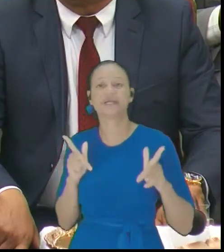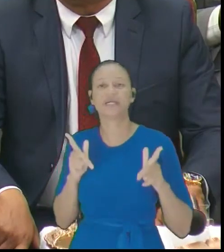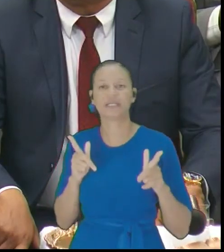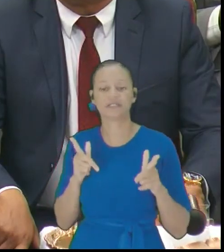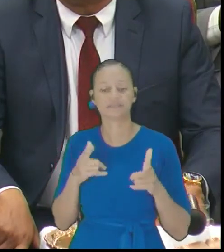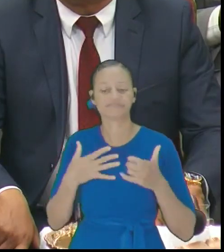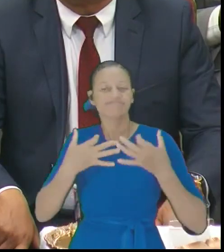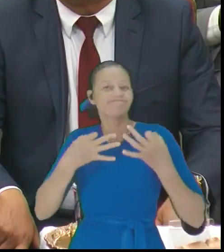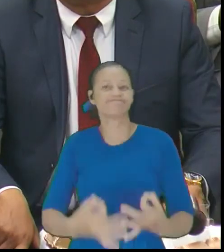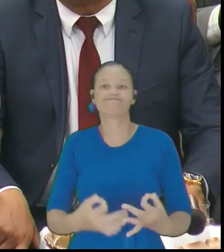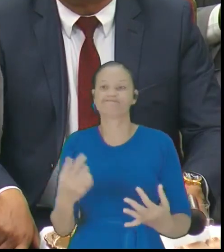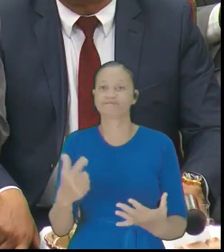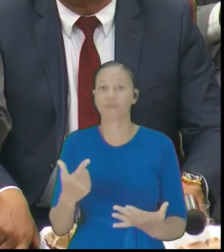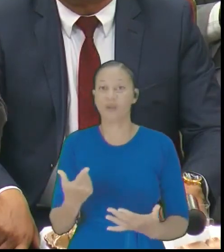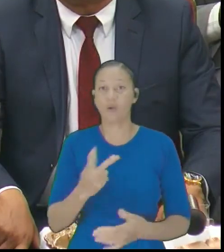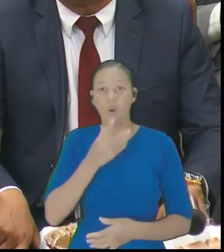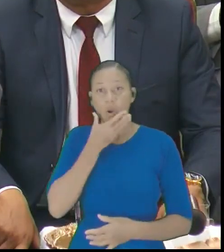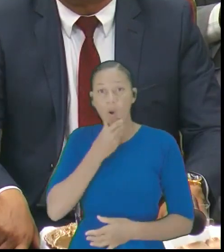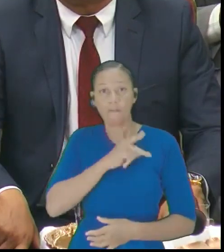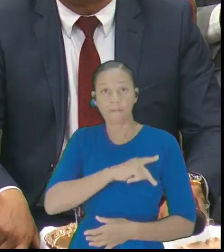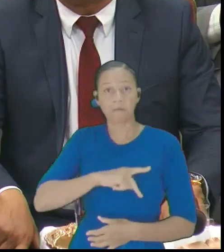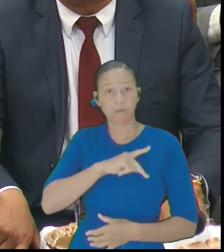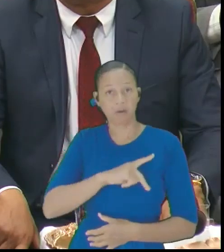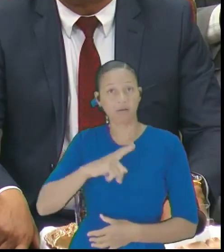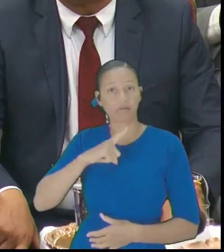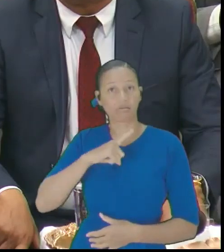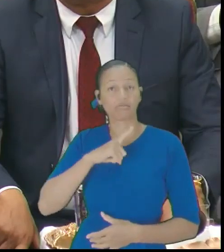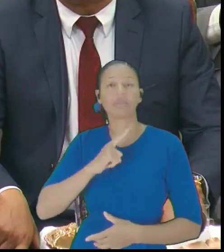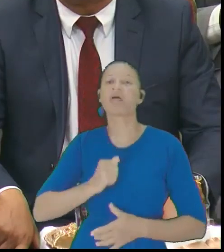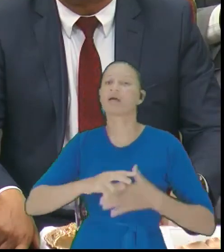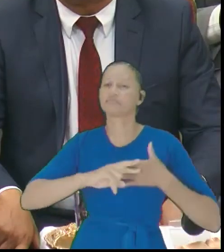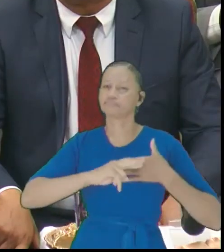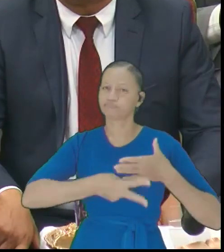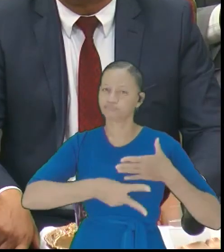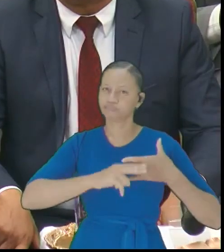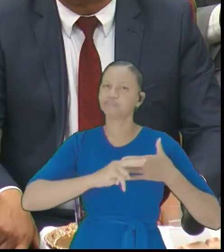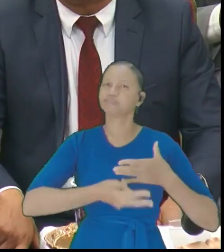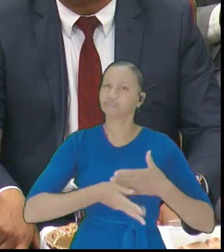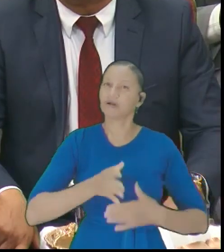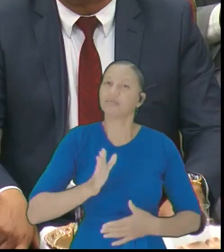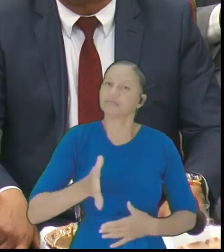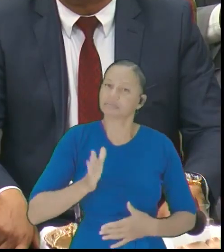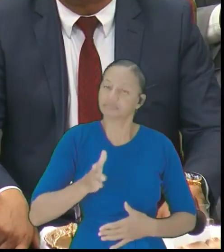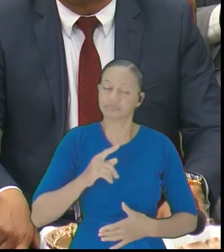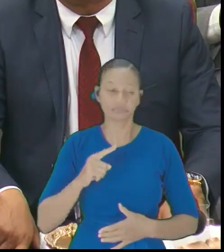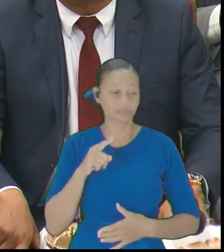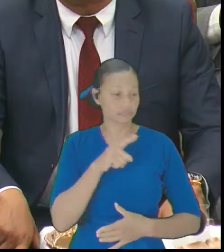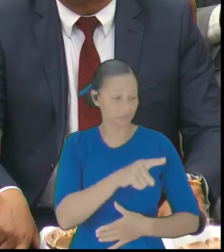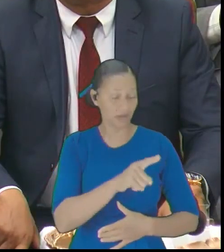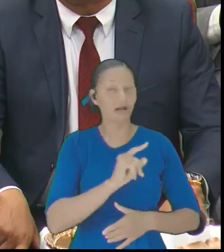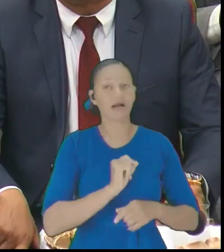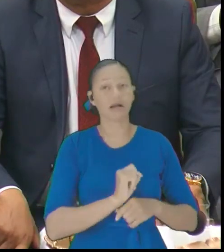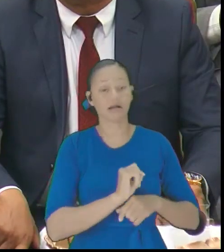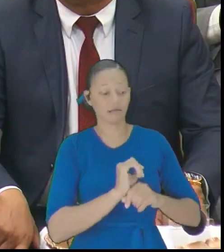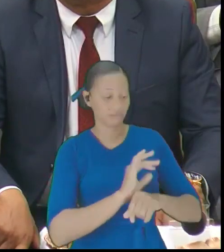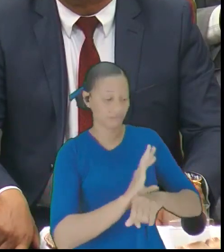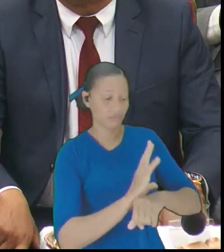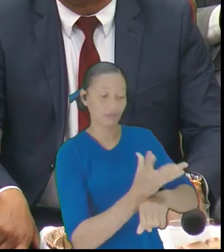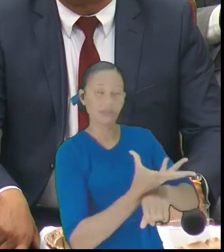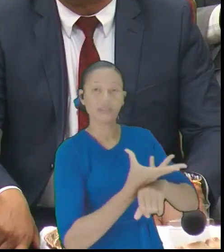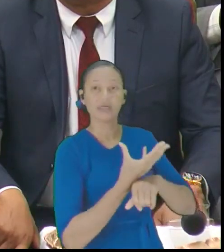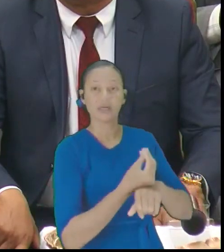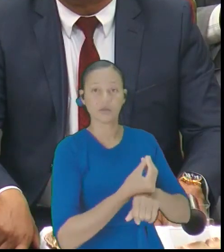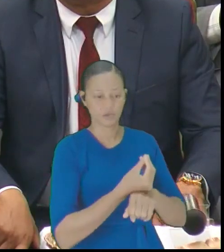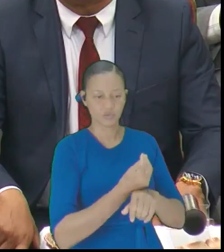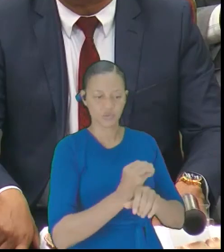tal. E Paulo disse: isso tem uma consequência. E já havia lá na igreja de Corinto